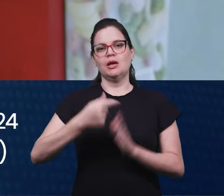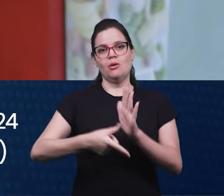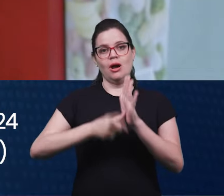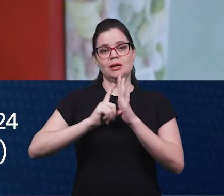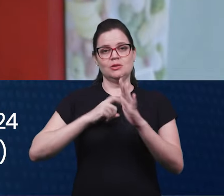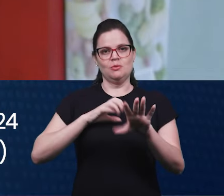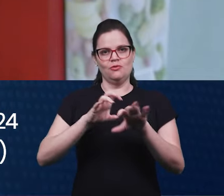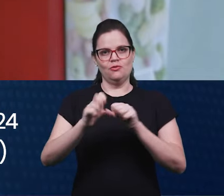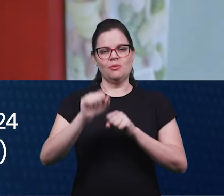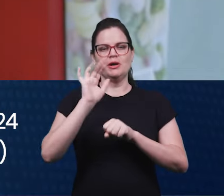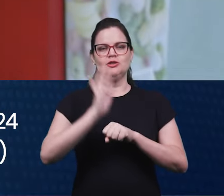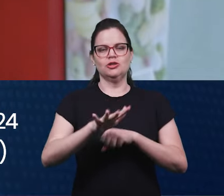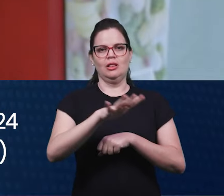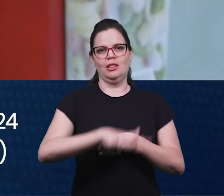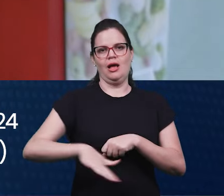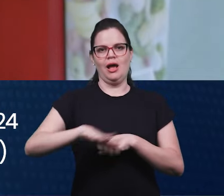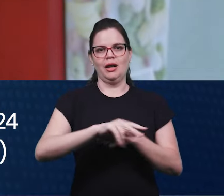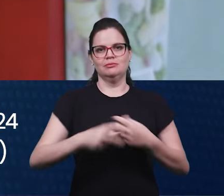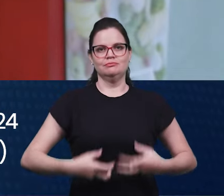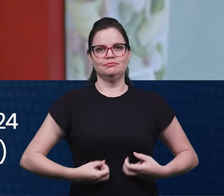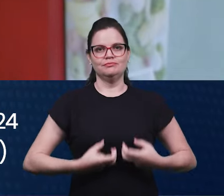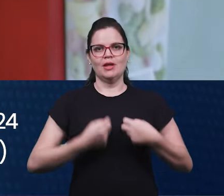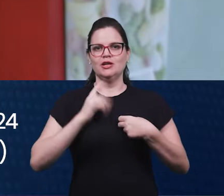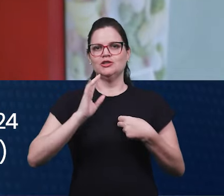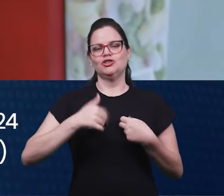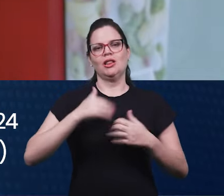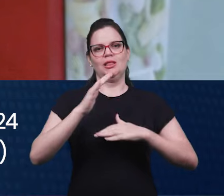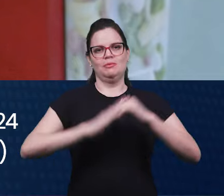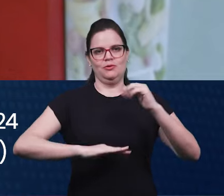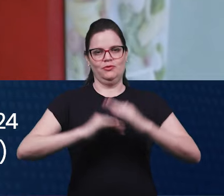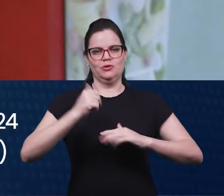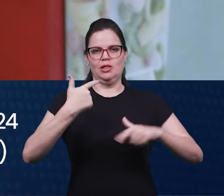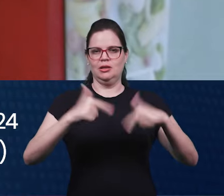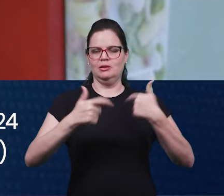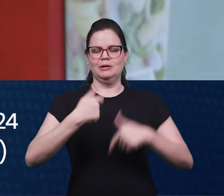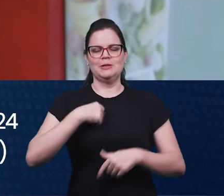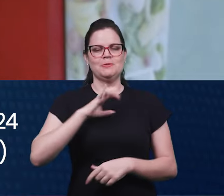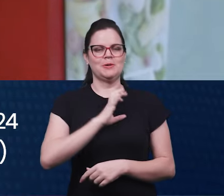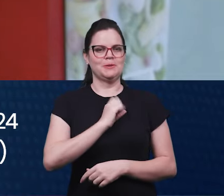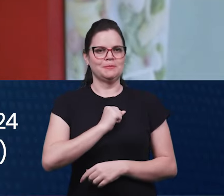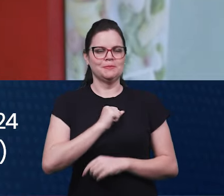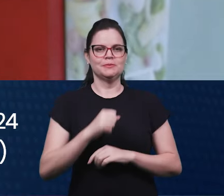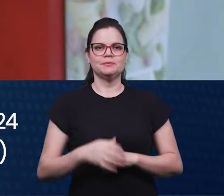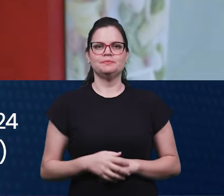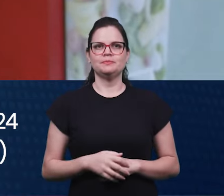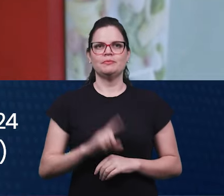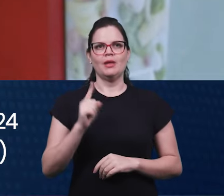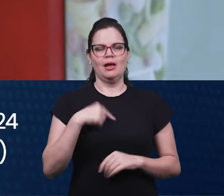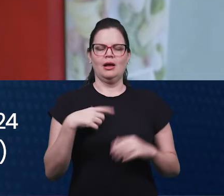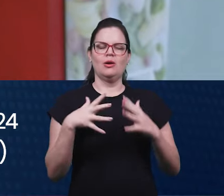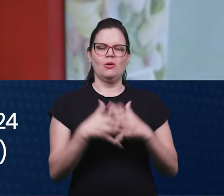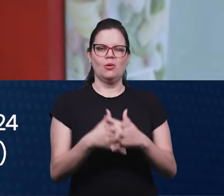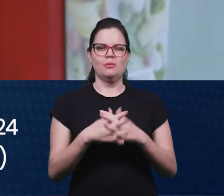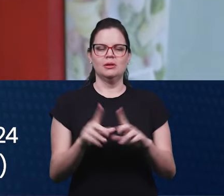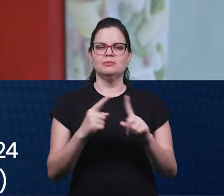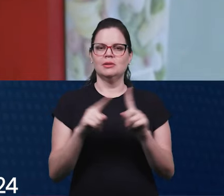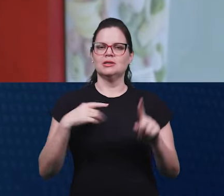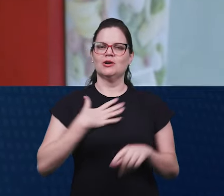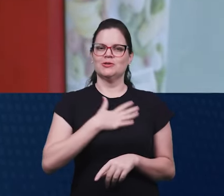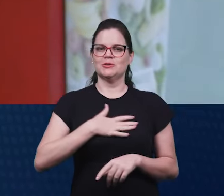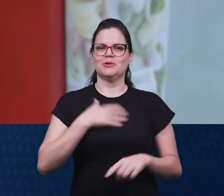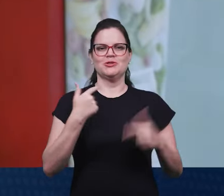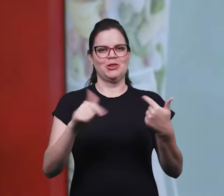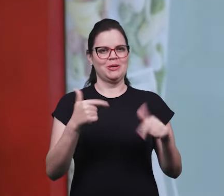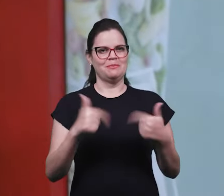formar nessa área da Oncologia a qual eu me apaixonei fui introduzida e é complexa mas é muito gostosa você